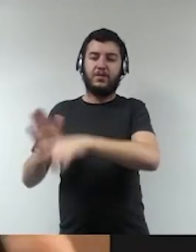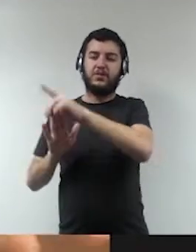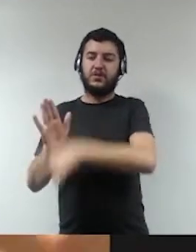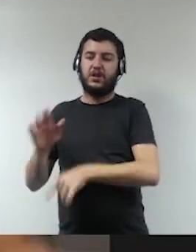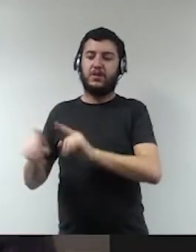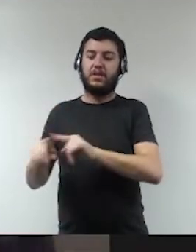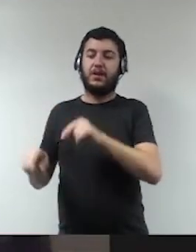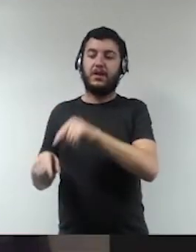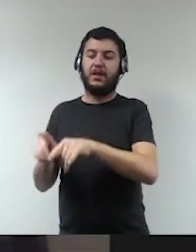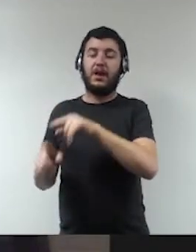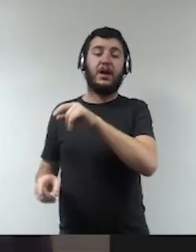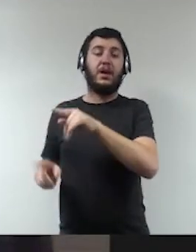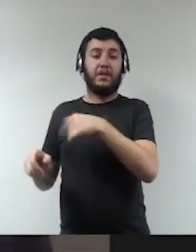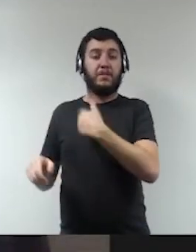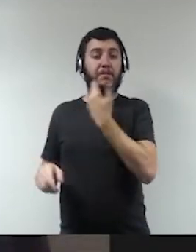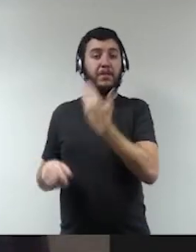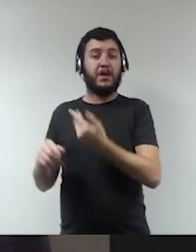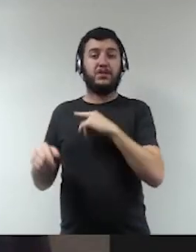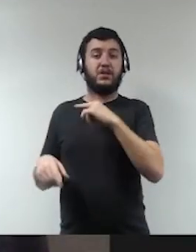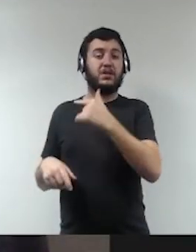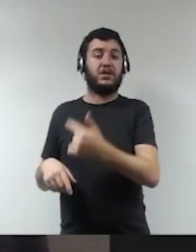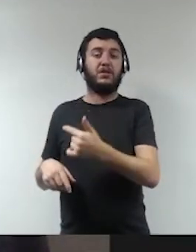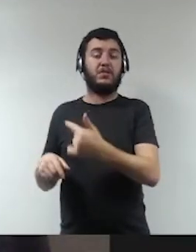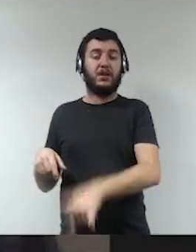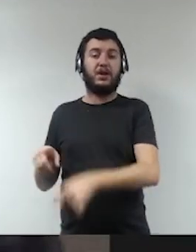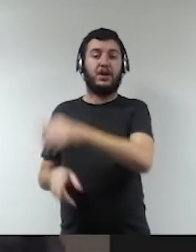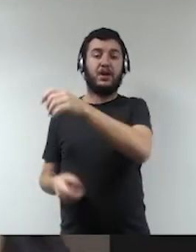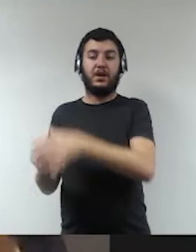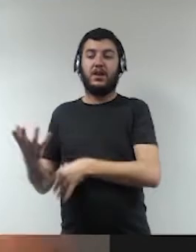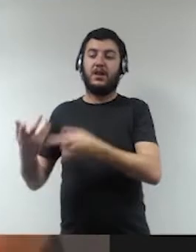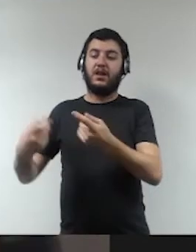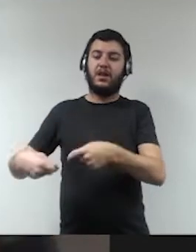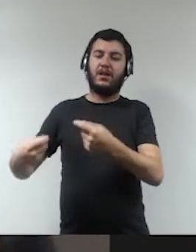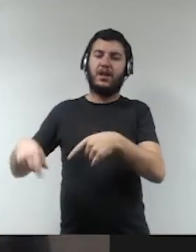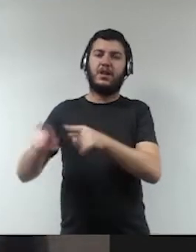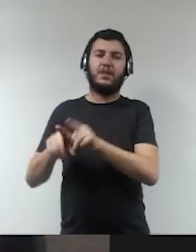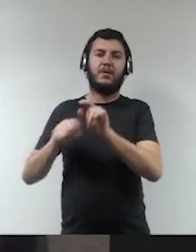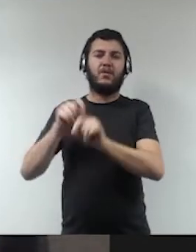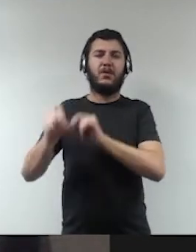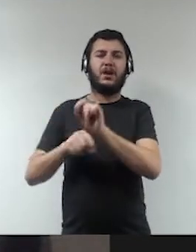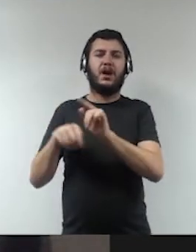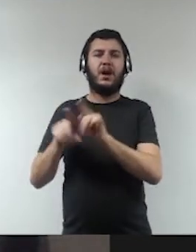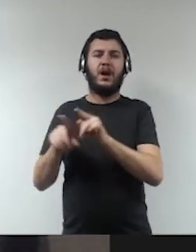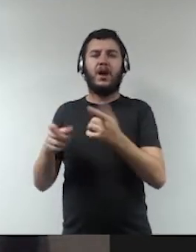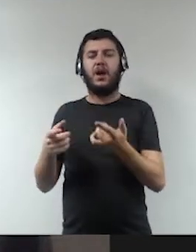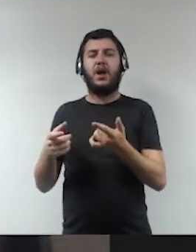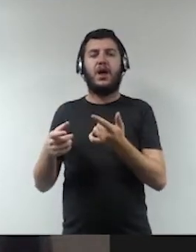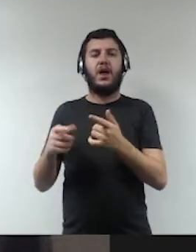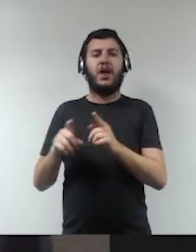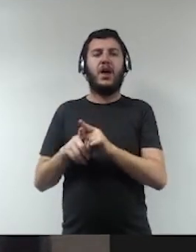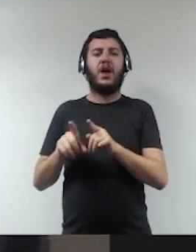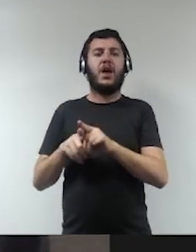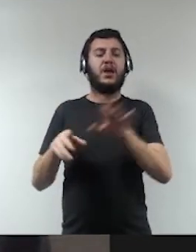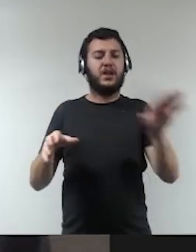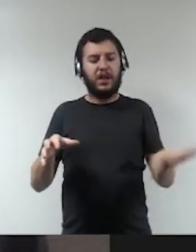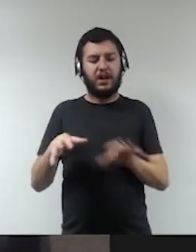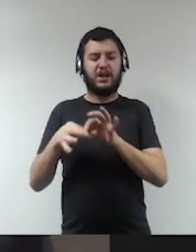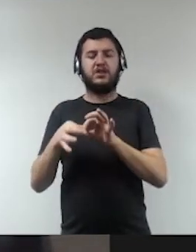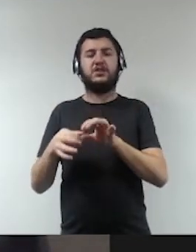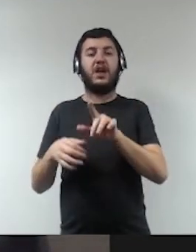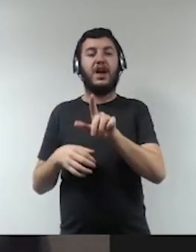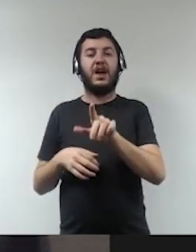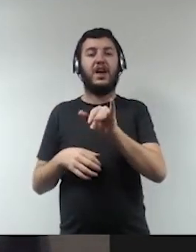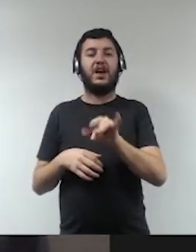se produza males desnecessários a terceiros que não são integrantes da lide. E